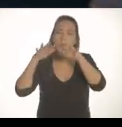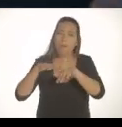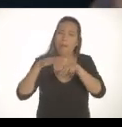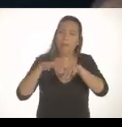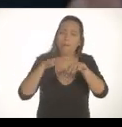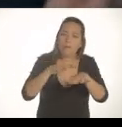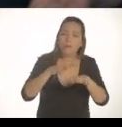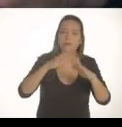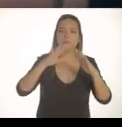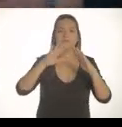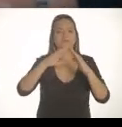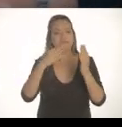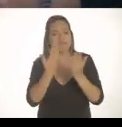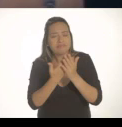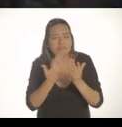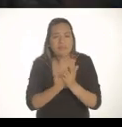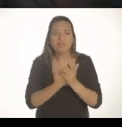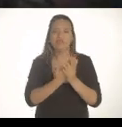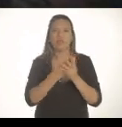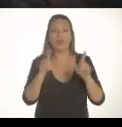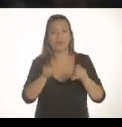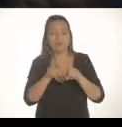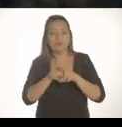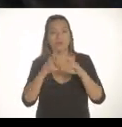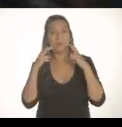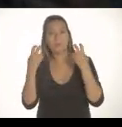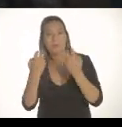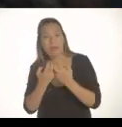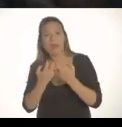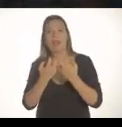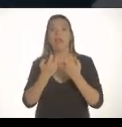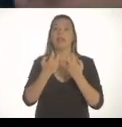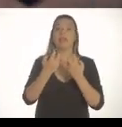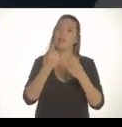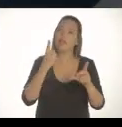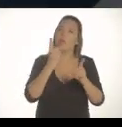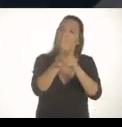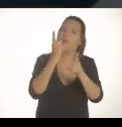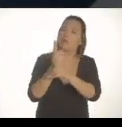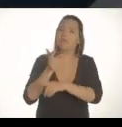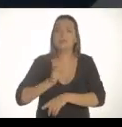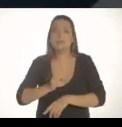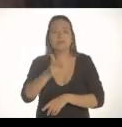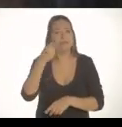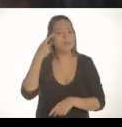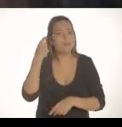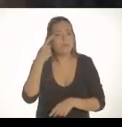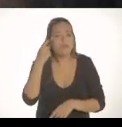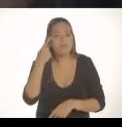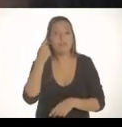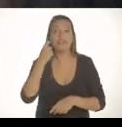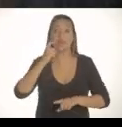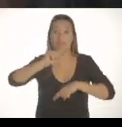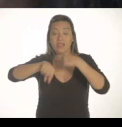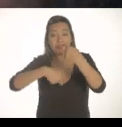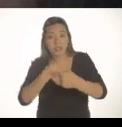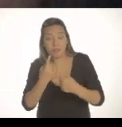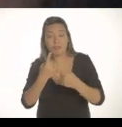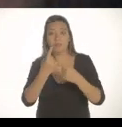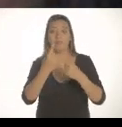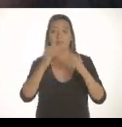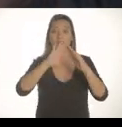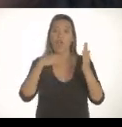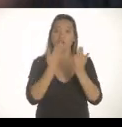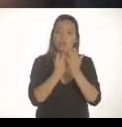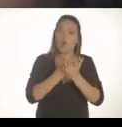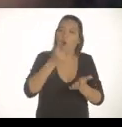Maracanã e pela escola Friedenreich. Então, a gente encontrou com ele durante todo esse processo. Depois que a escola municipal